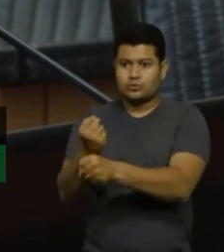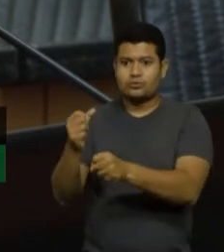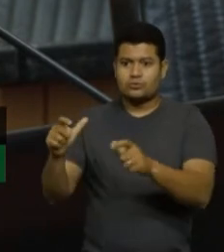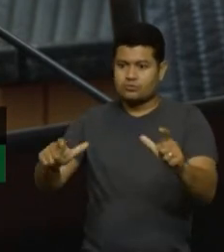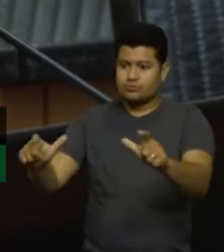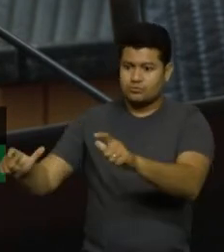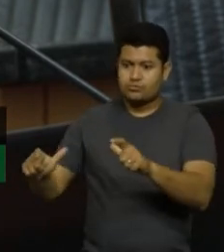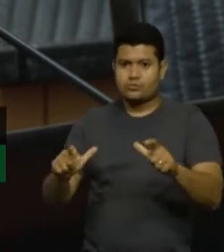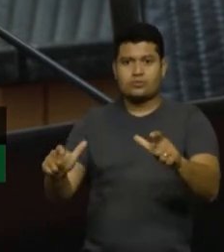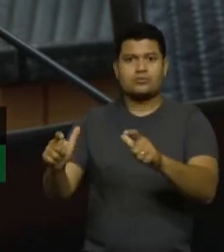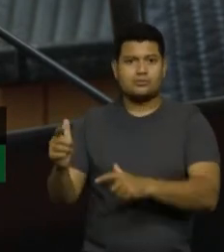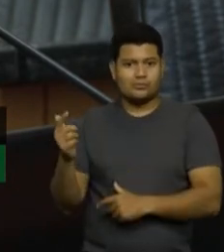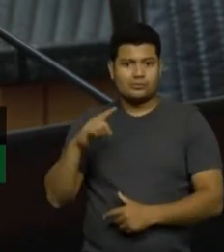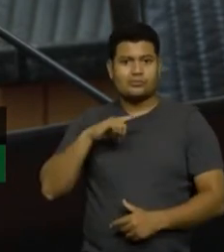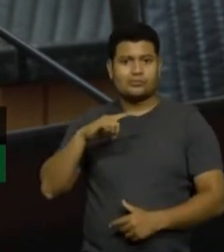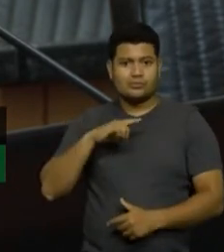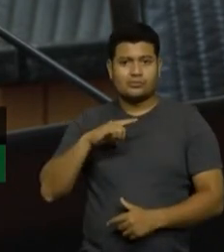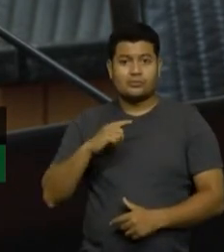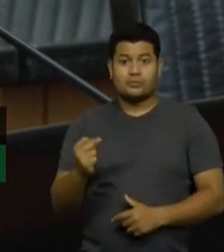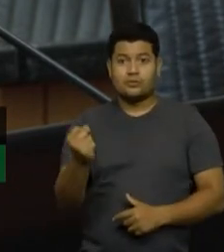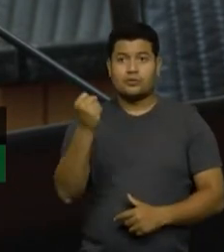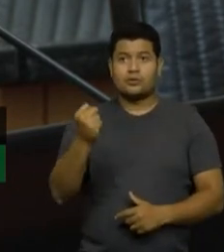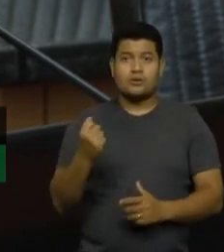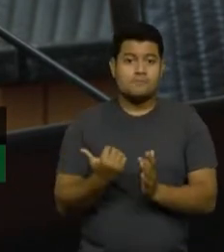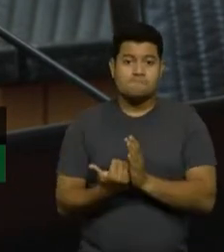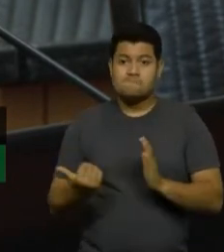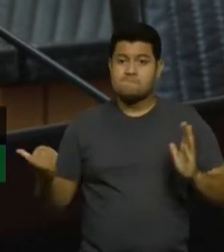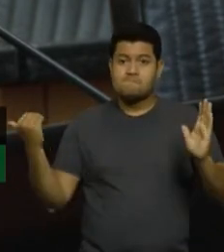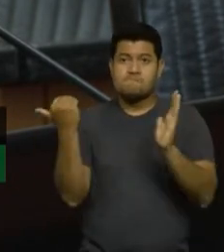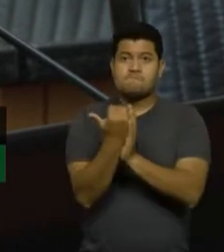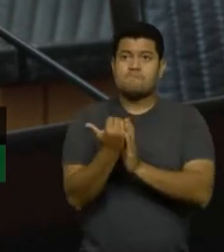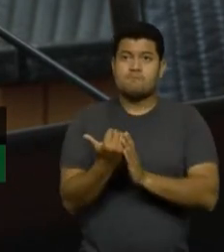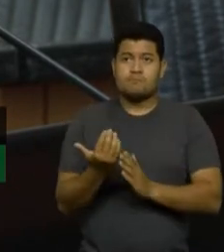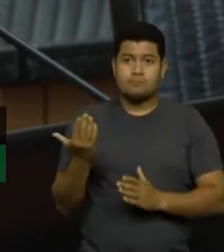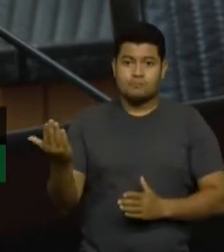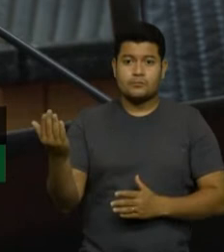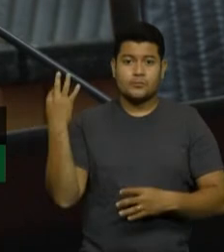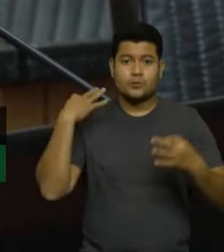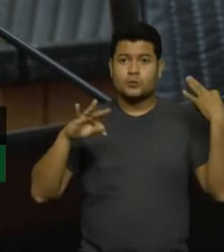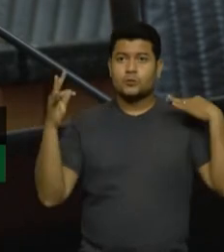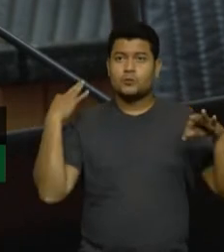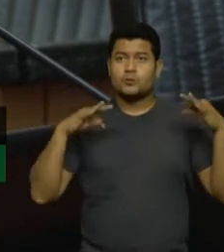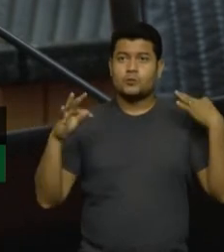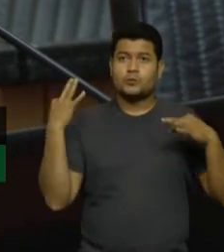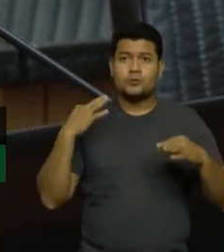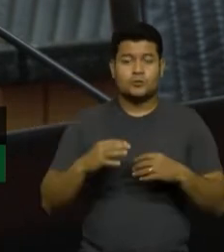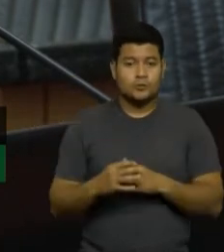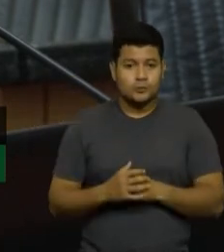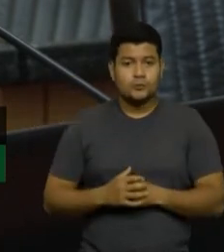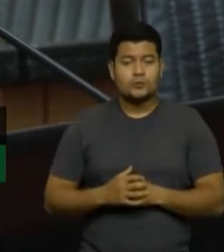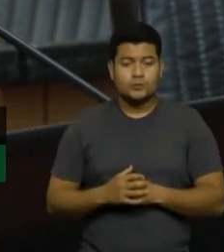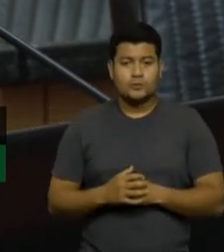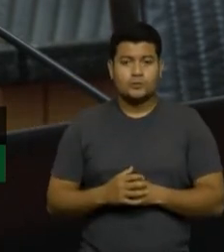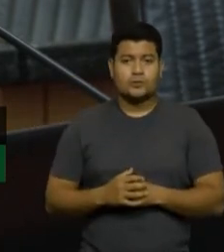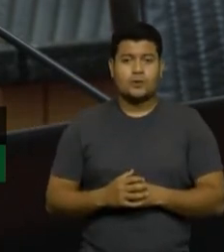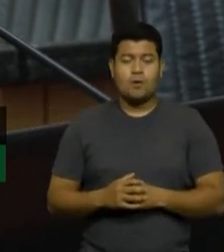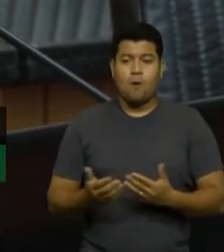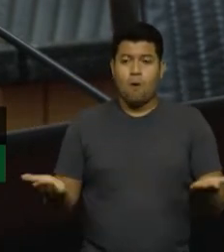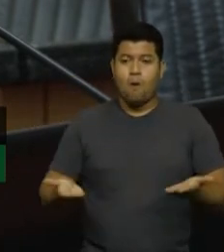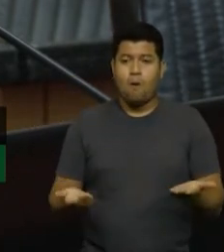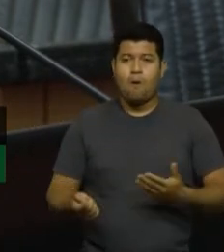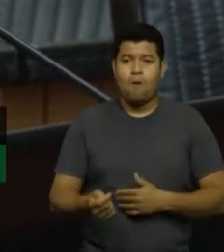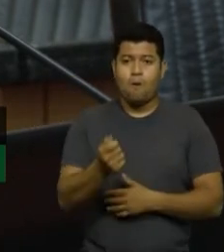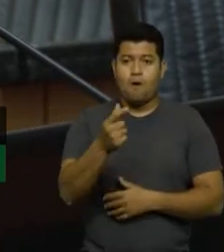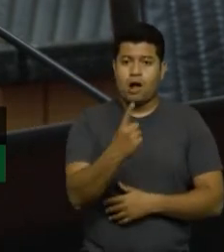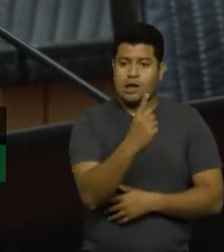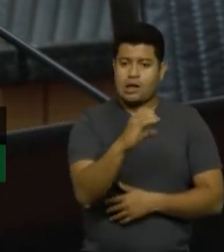fortalecendo cada vez mais o turismo. E tantas outras coisas que nós podemos ver, um município que hoje praticamente quase 100% com